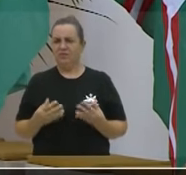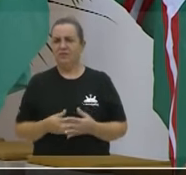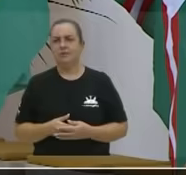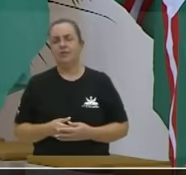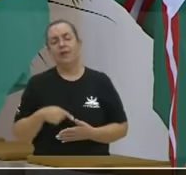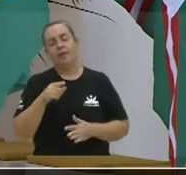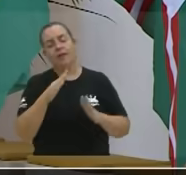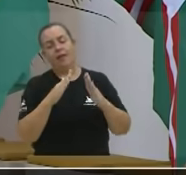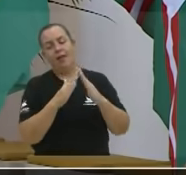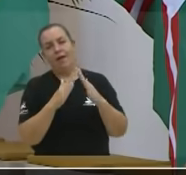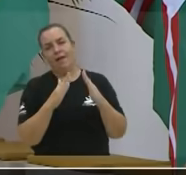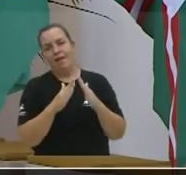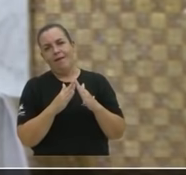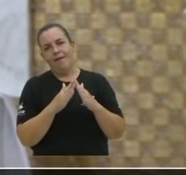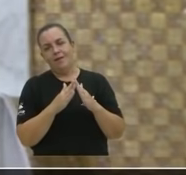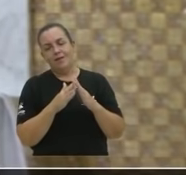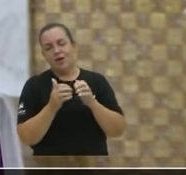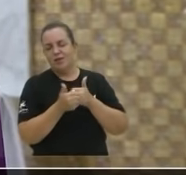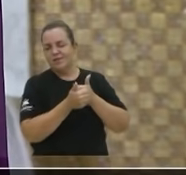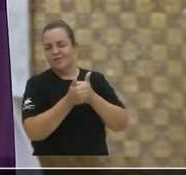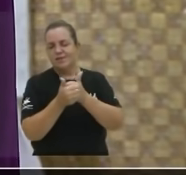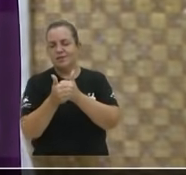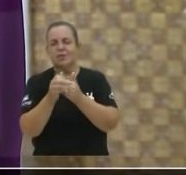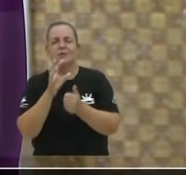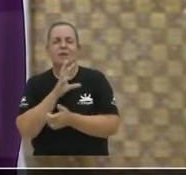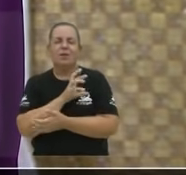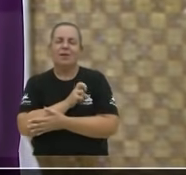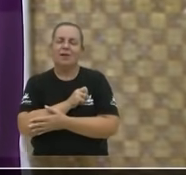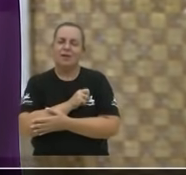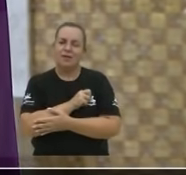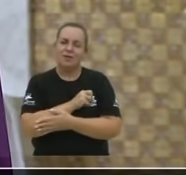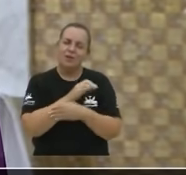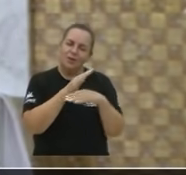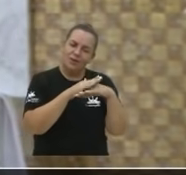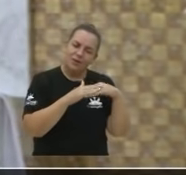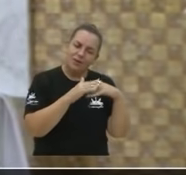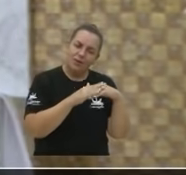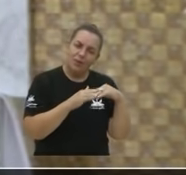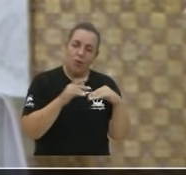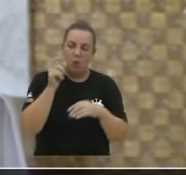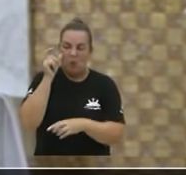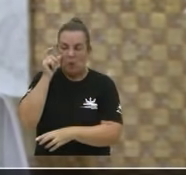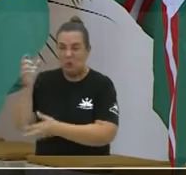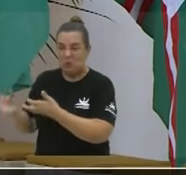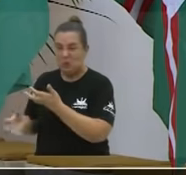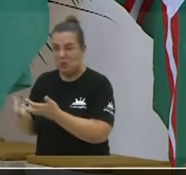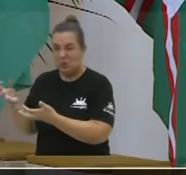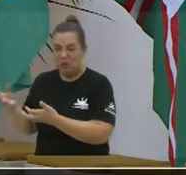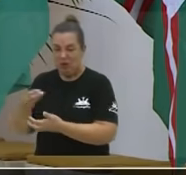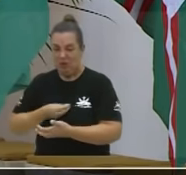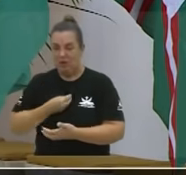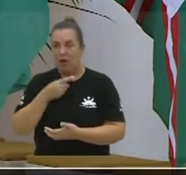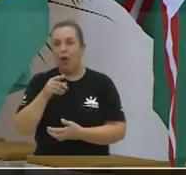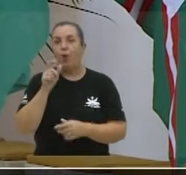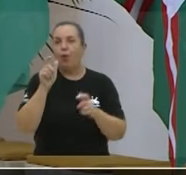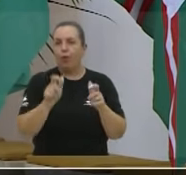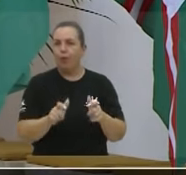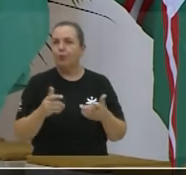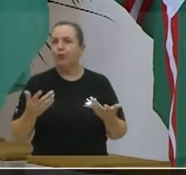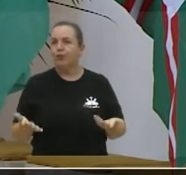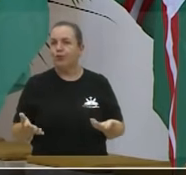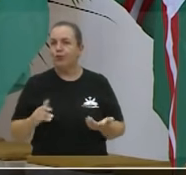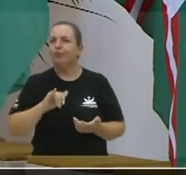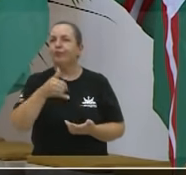naquela casa de discípulos amorosos, o diabo se faz presente. Onde, padre?